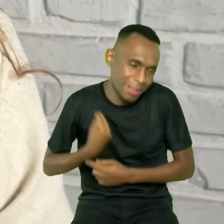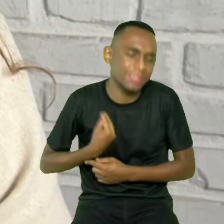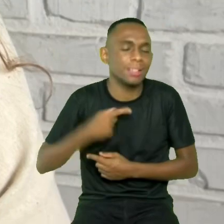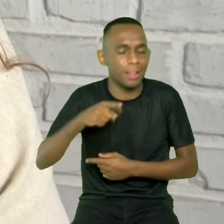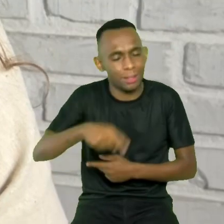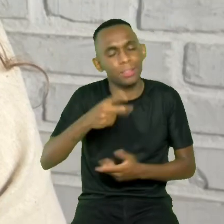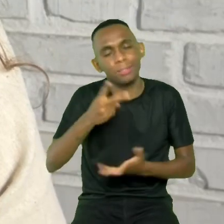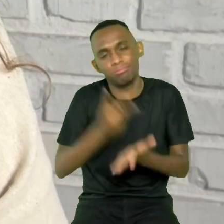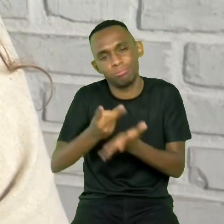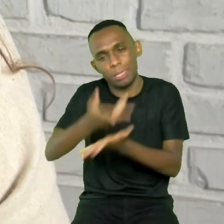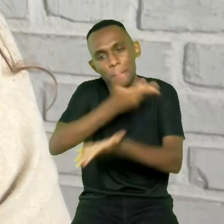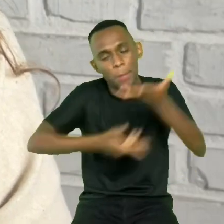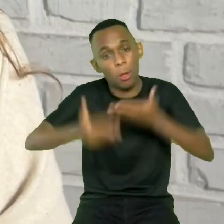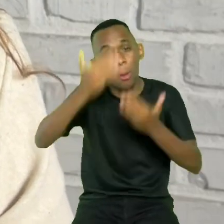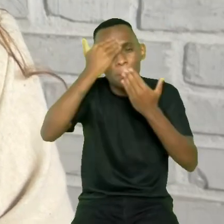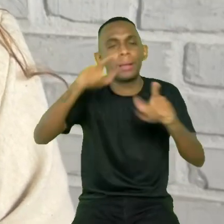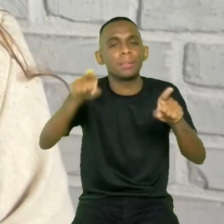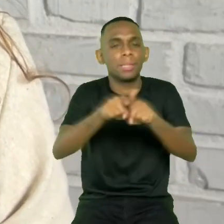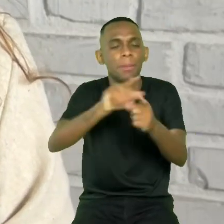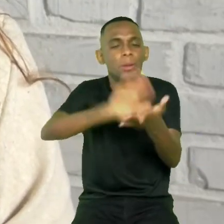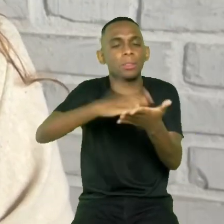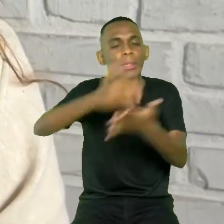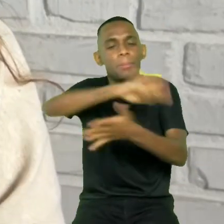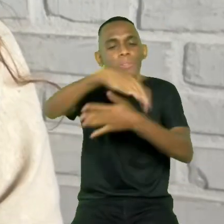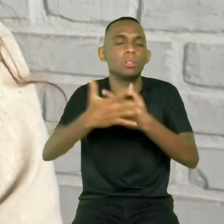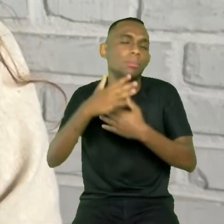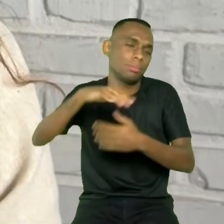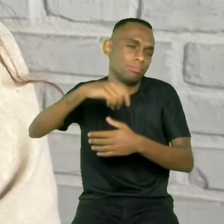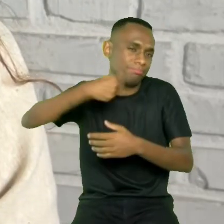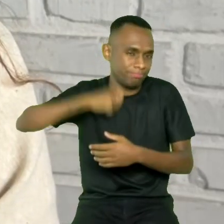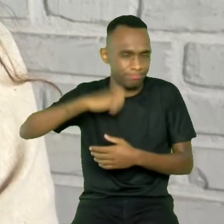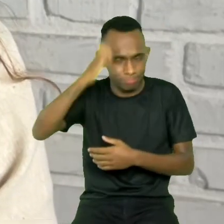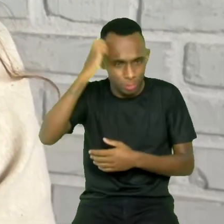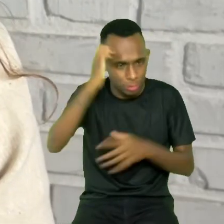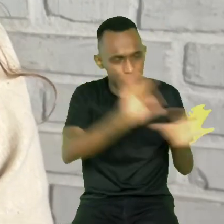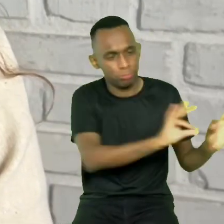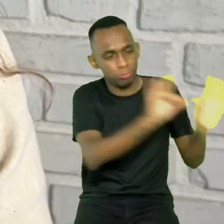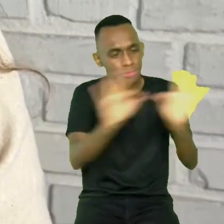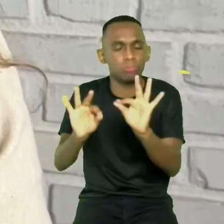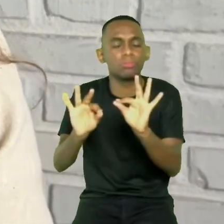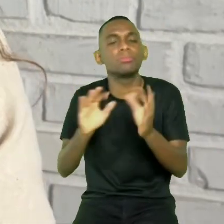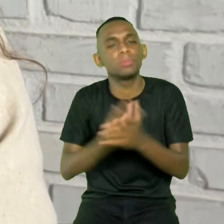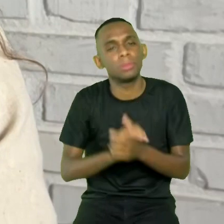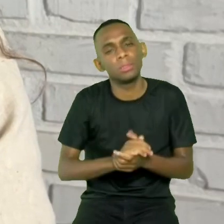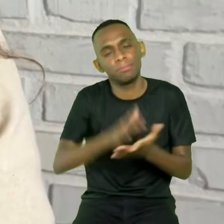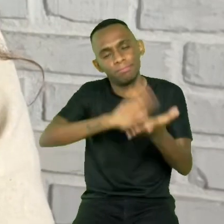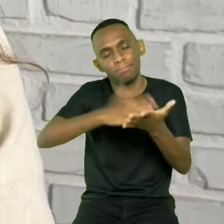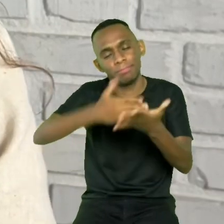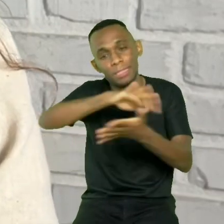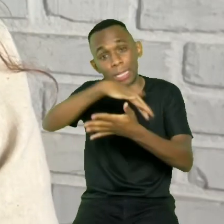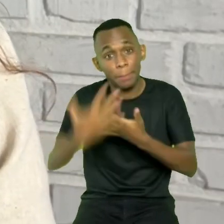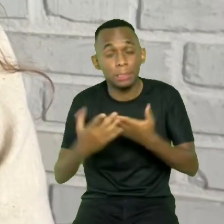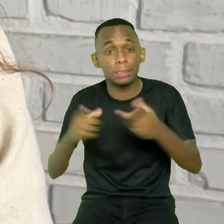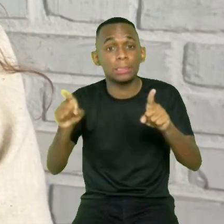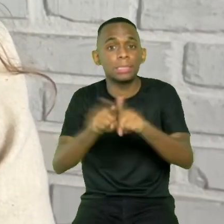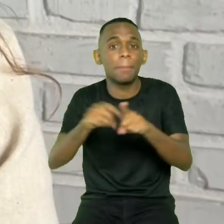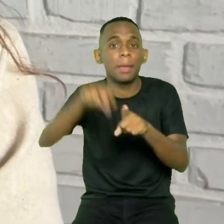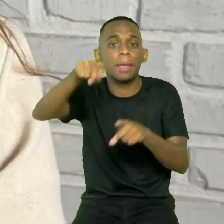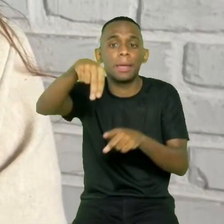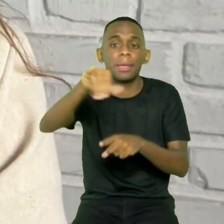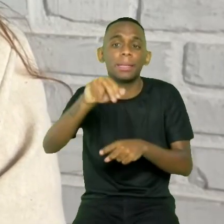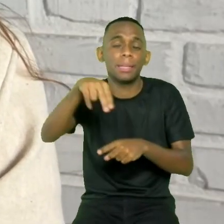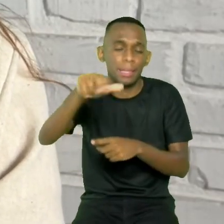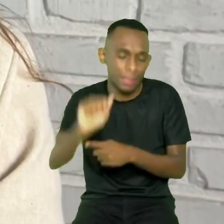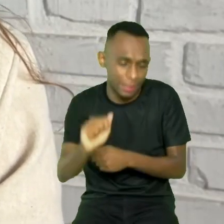Papo. Obrigada, Eduardo, por fazer o intérprete de Libras aqui para nós, a interpretação. A Nina, que está aqui nos